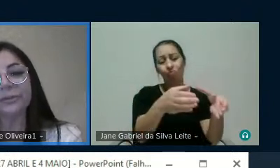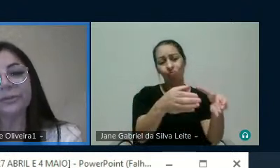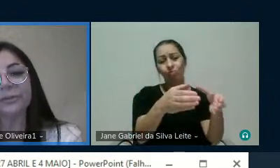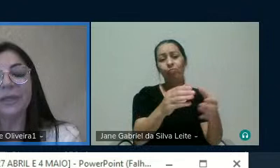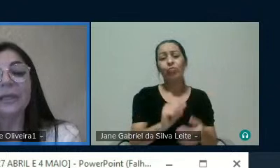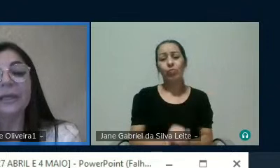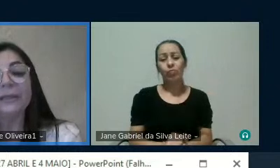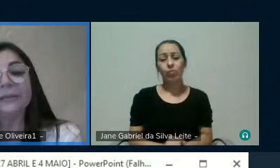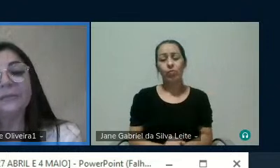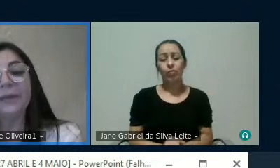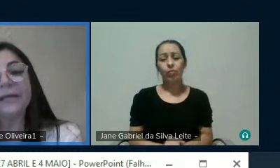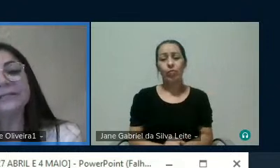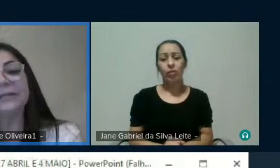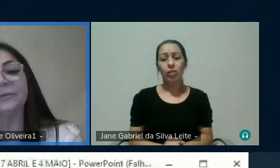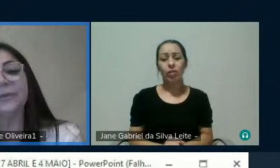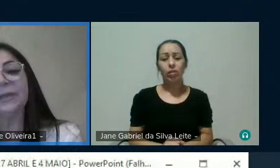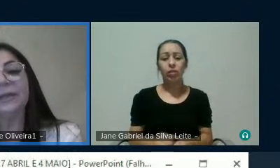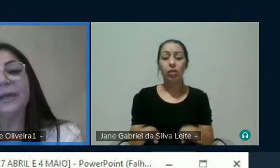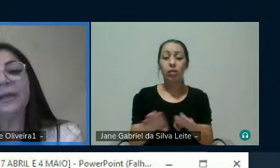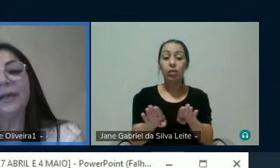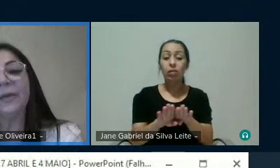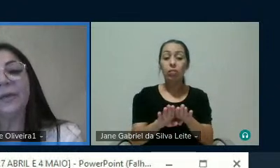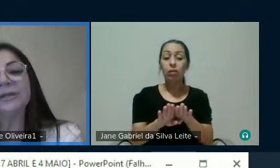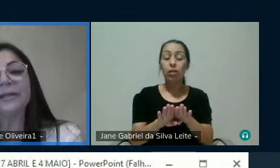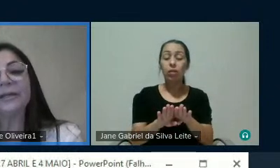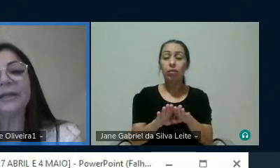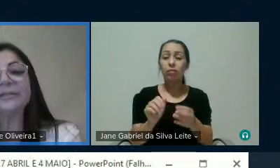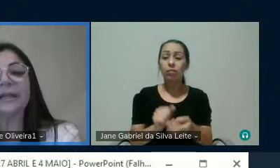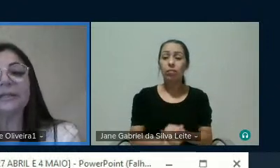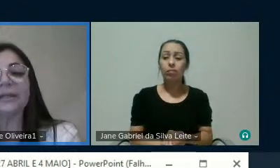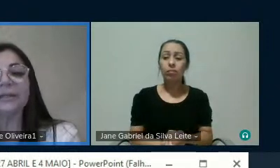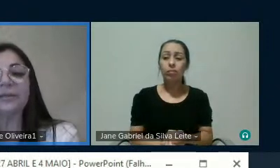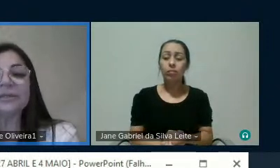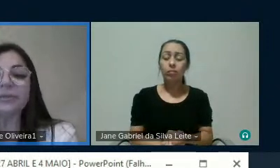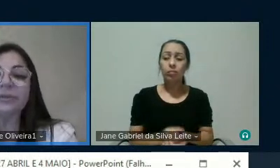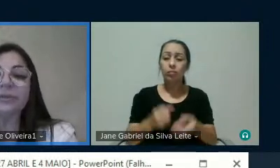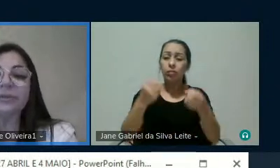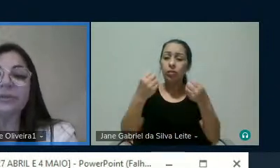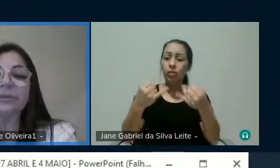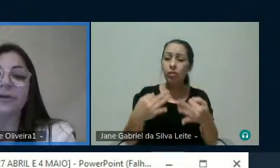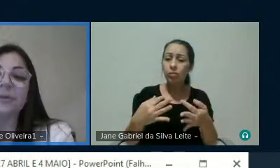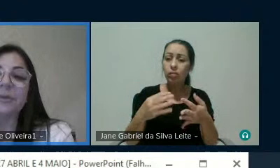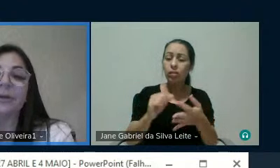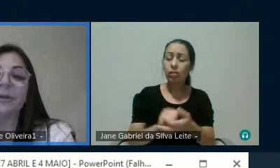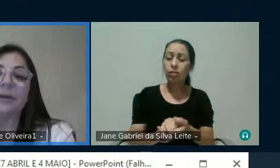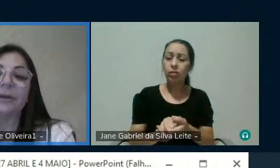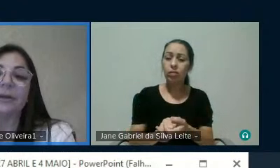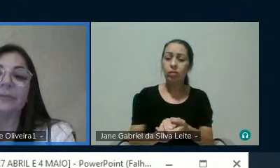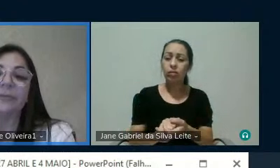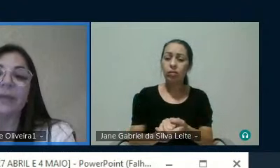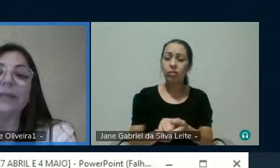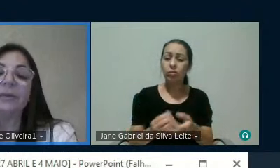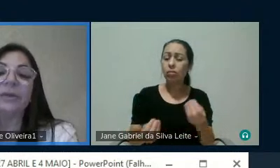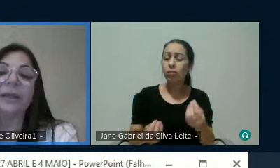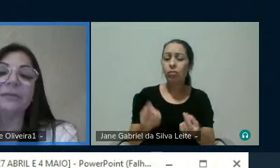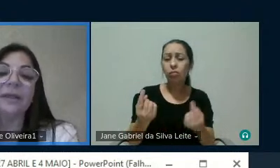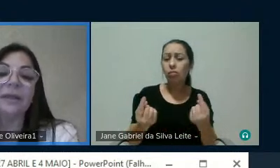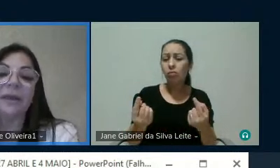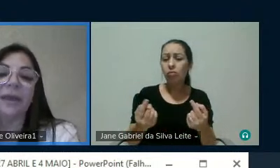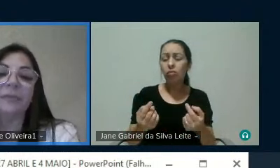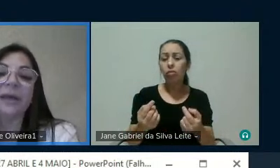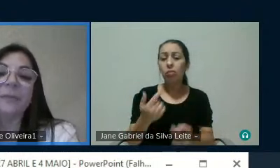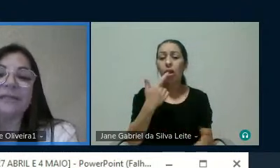do tema. E também tem a questão, pode se categorizar a literatura surda conforme a língua,